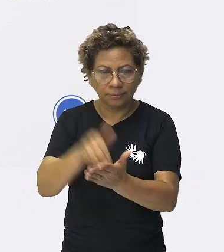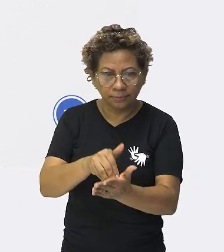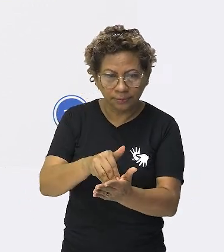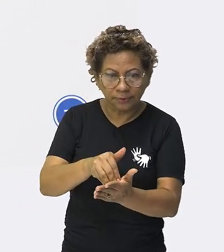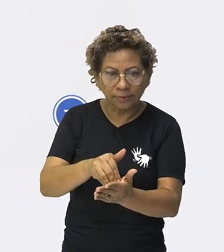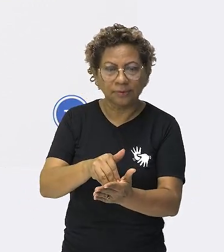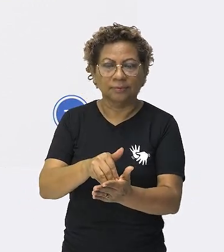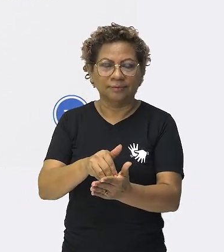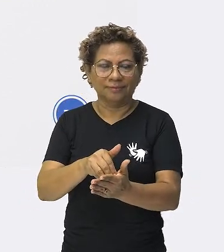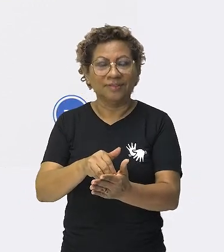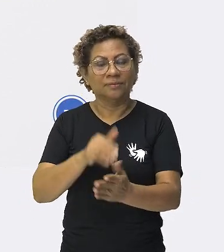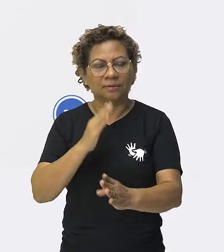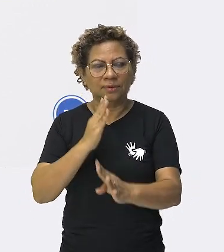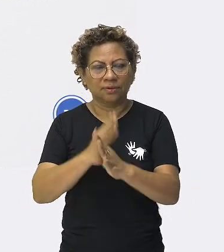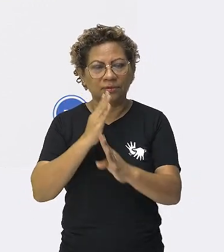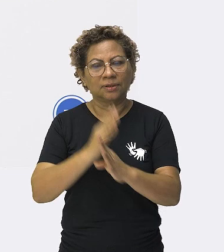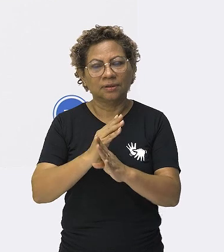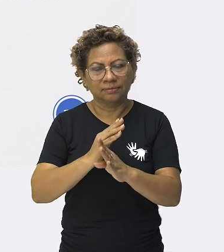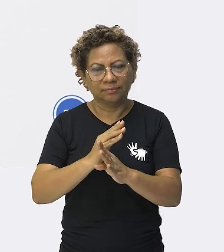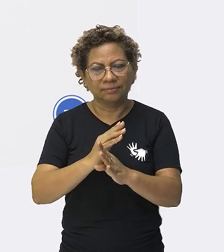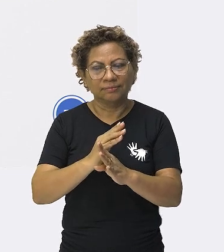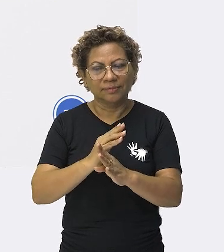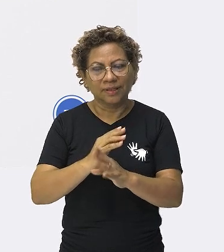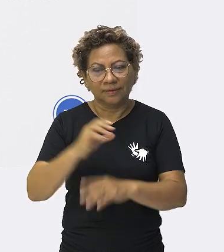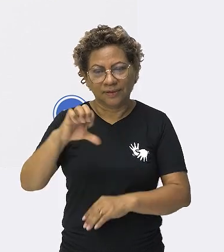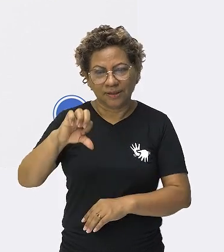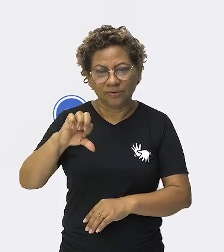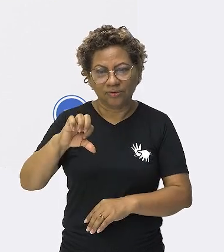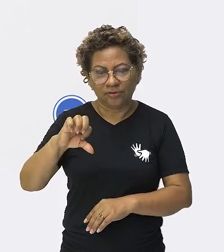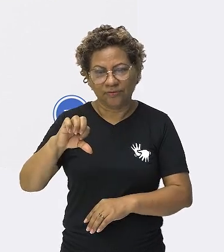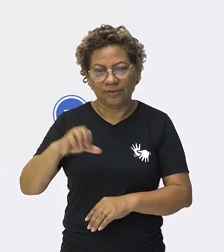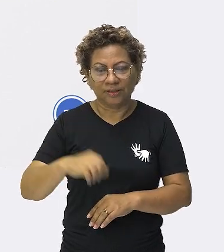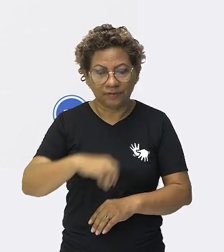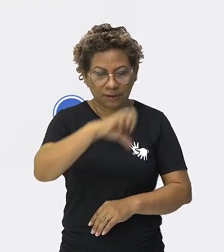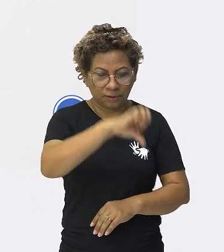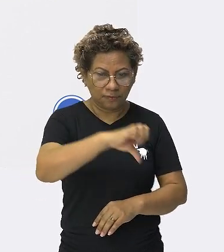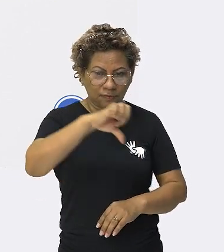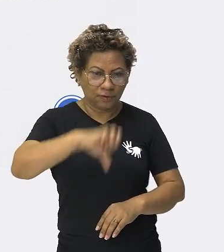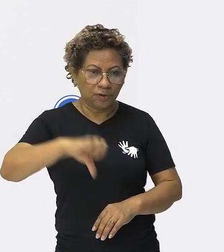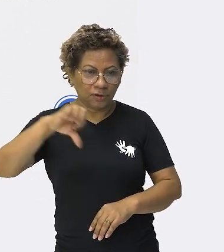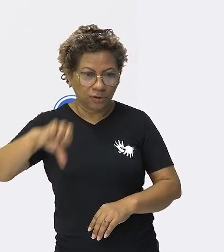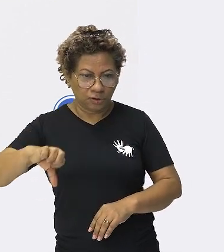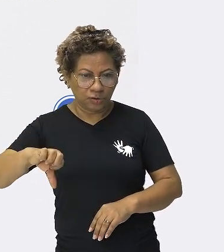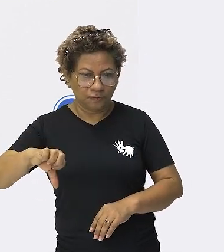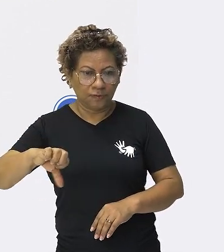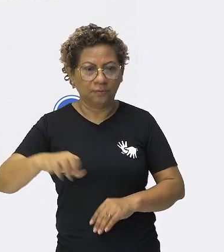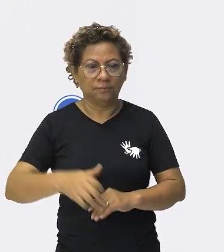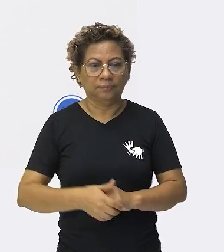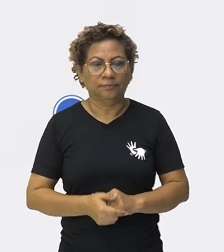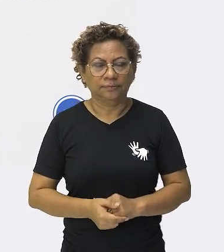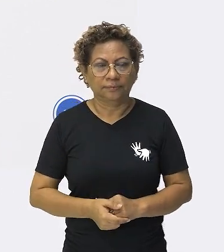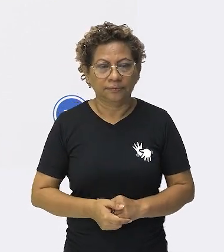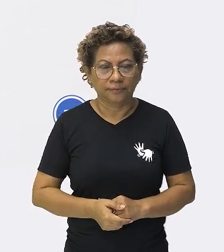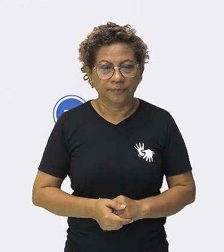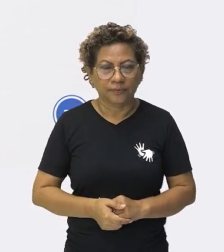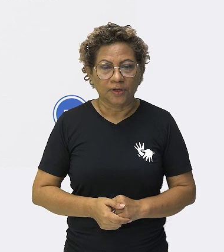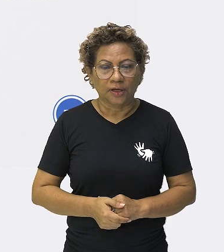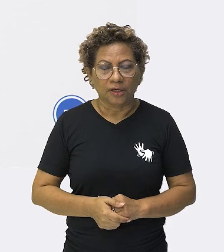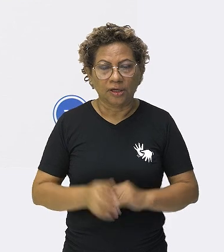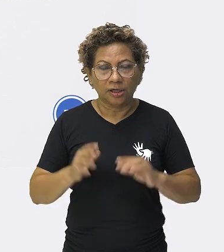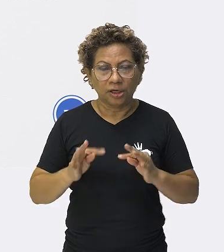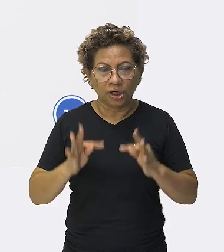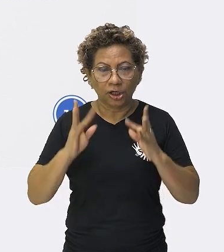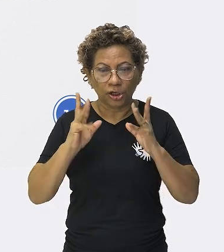linha, todos os denominadores ficaram iguais a 9, ok? Então, nesse caso, ó, nós cancelamos todos